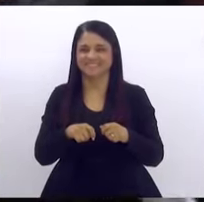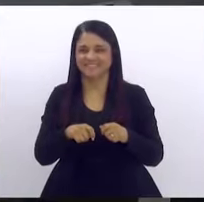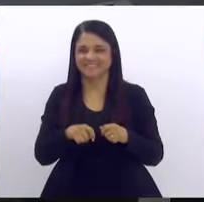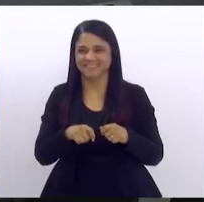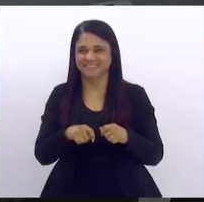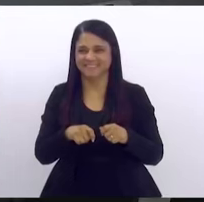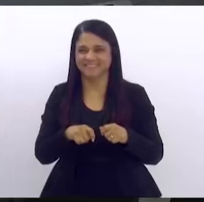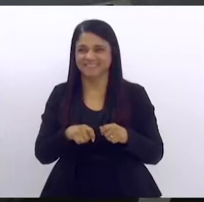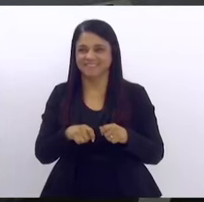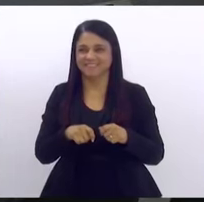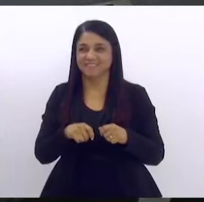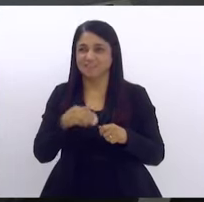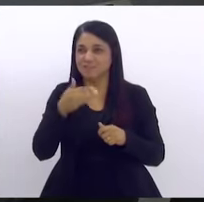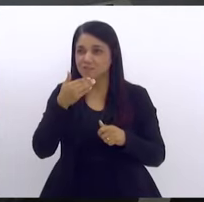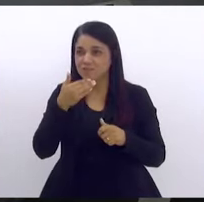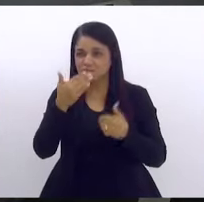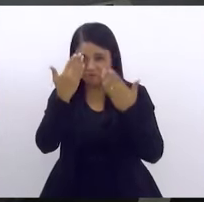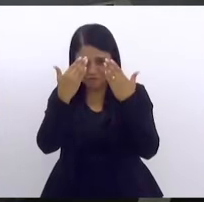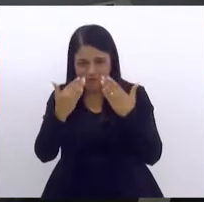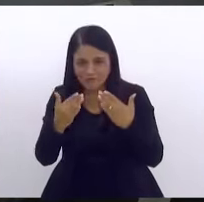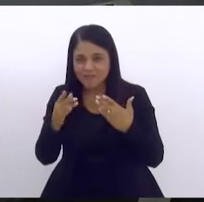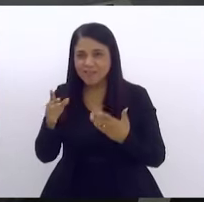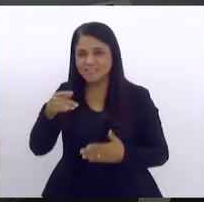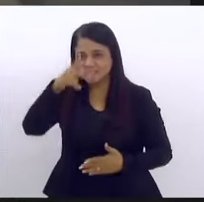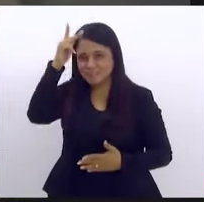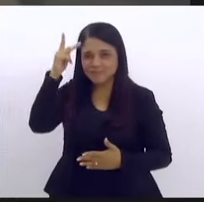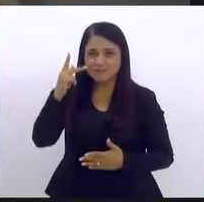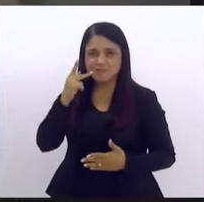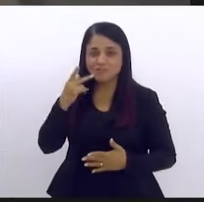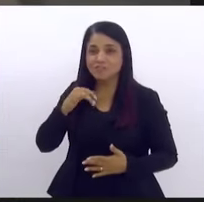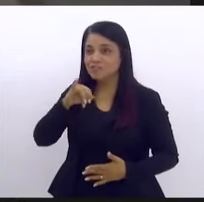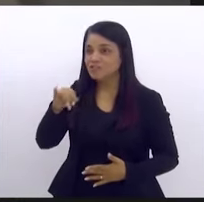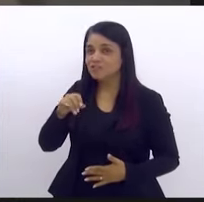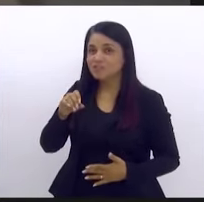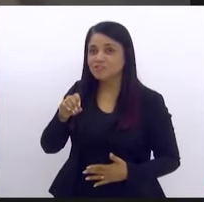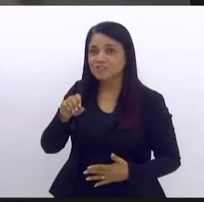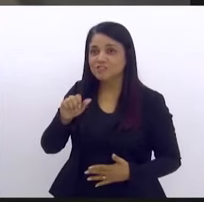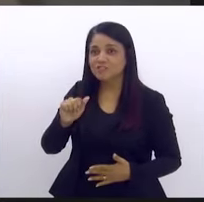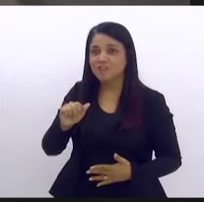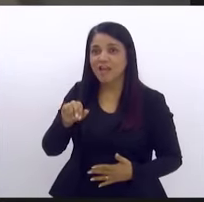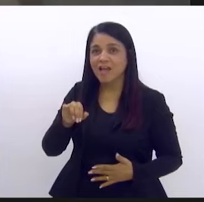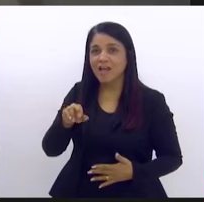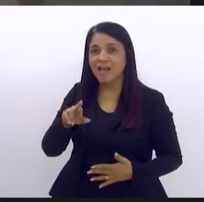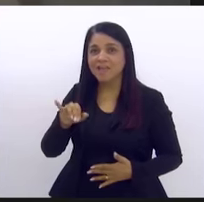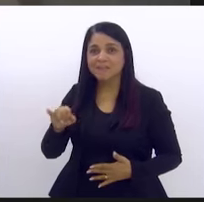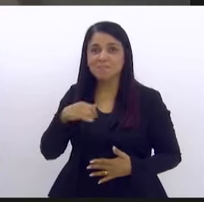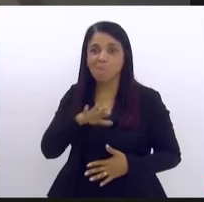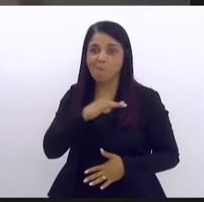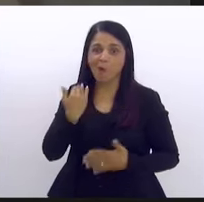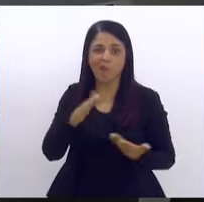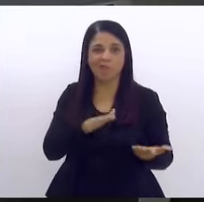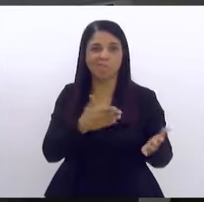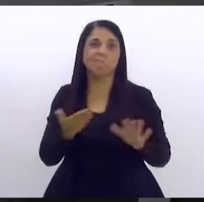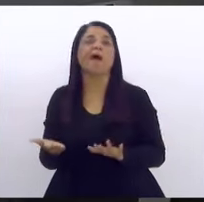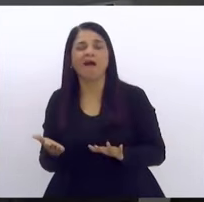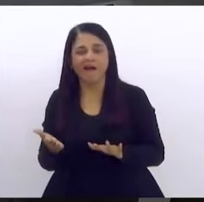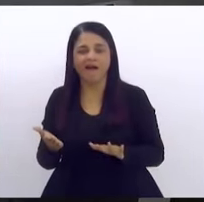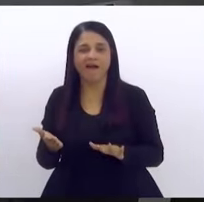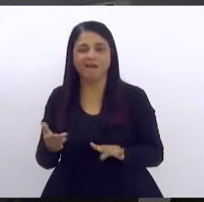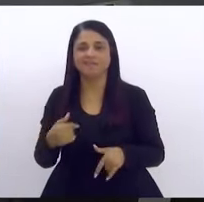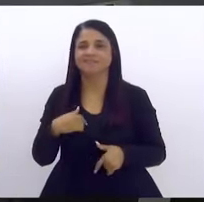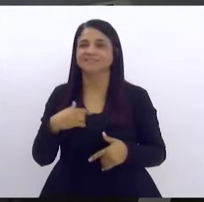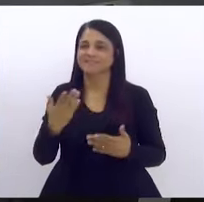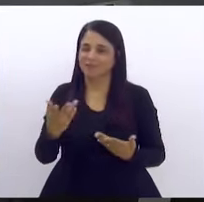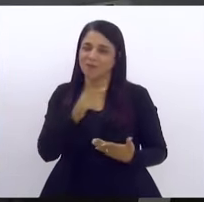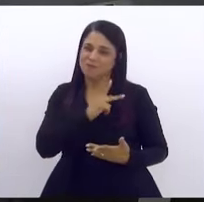Se o senhor pedir verificação aí, Jair morre. Olha o Chico, quietinho, Chico. Presidente, como